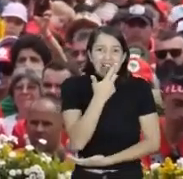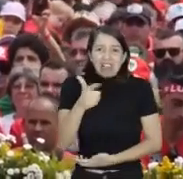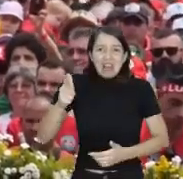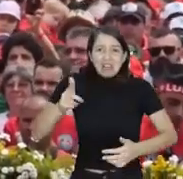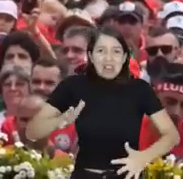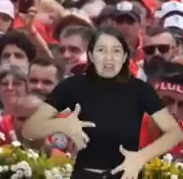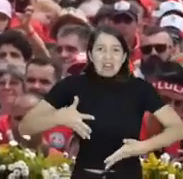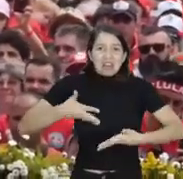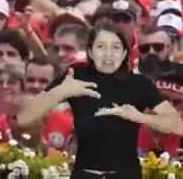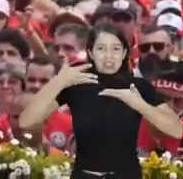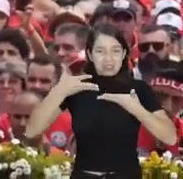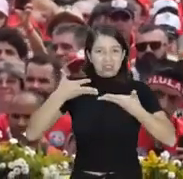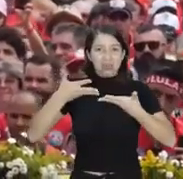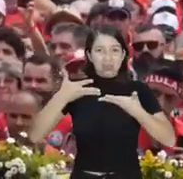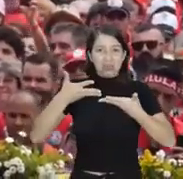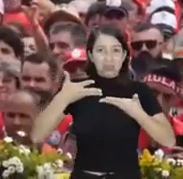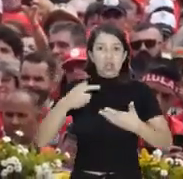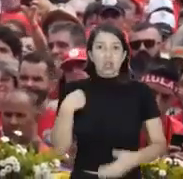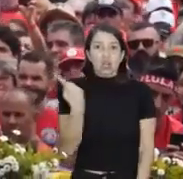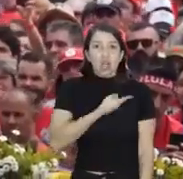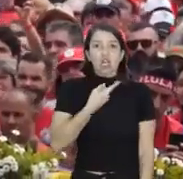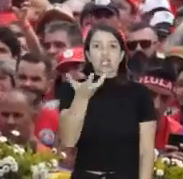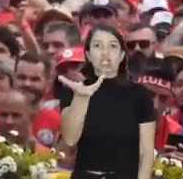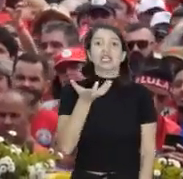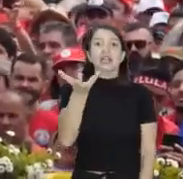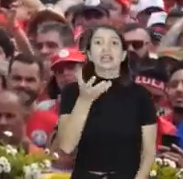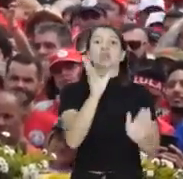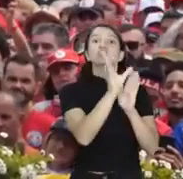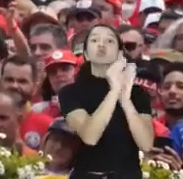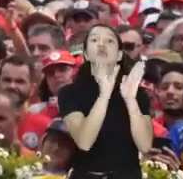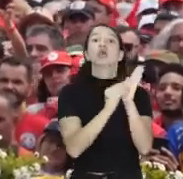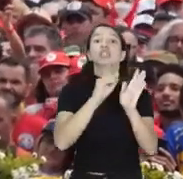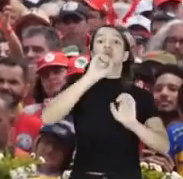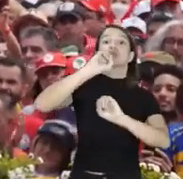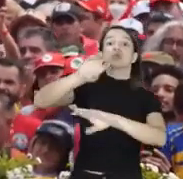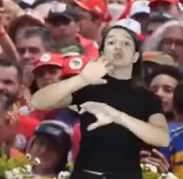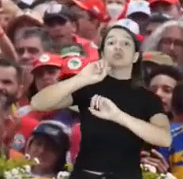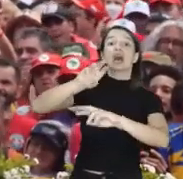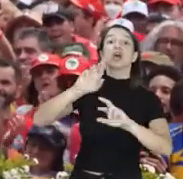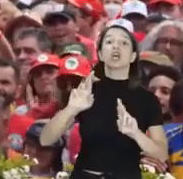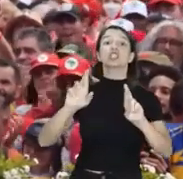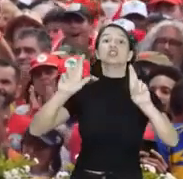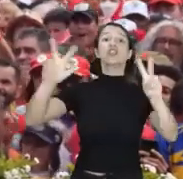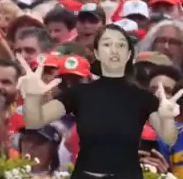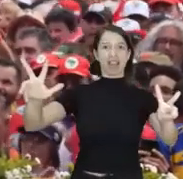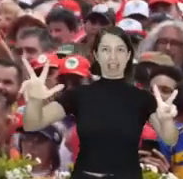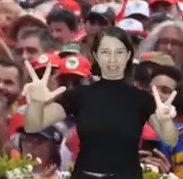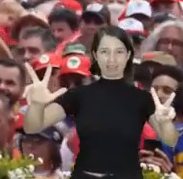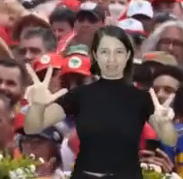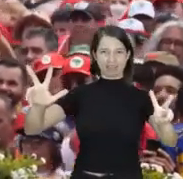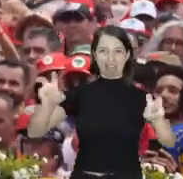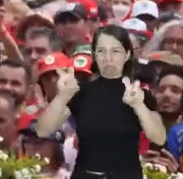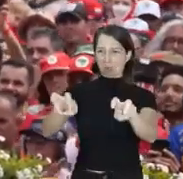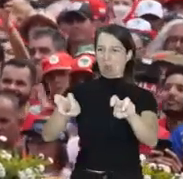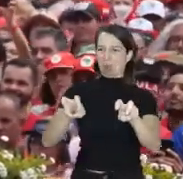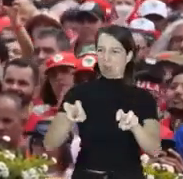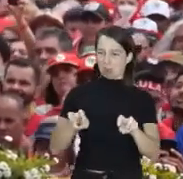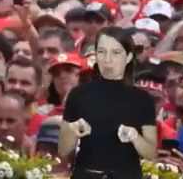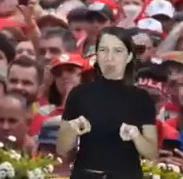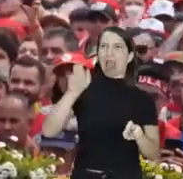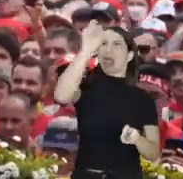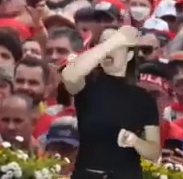de decorar matéria de ficar sentada numa carteira durante 5 horas seguidas nós precisamos de uma educação